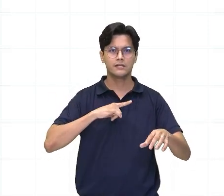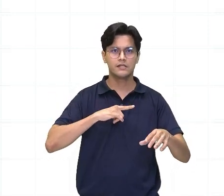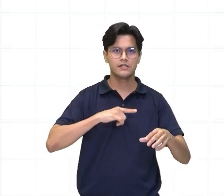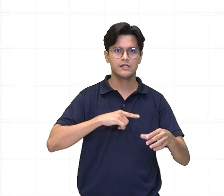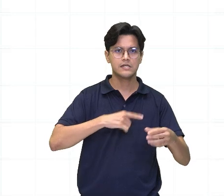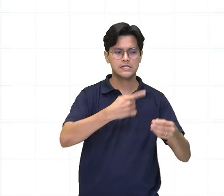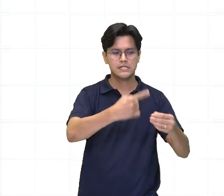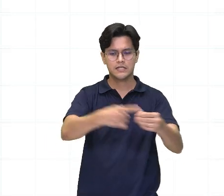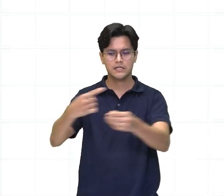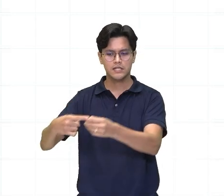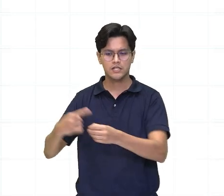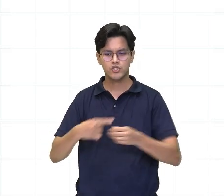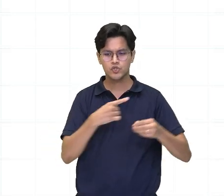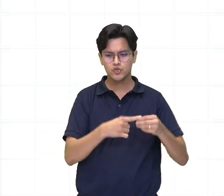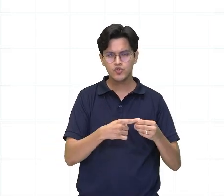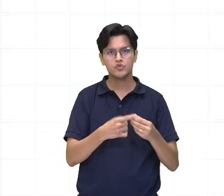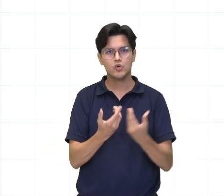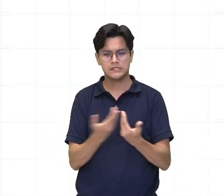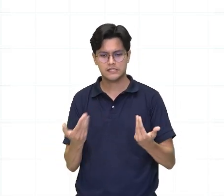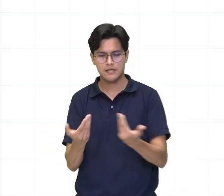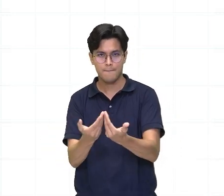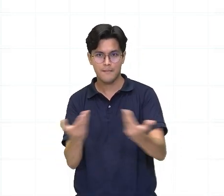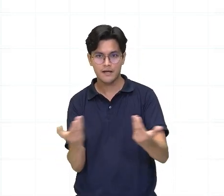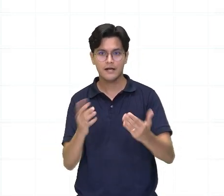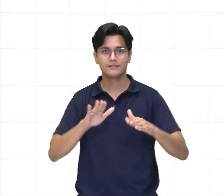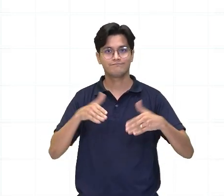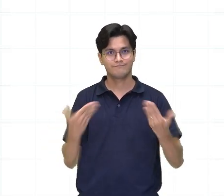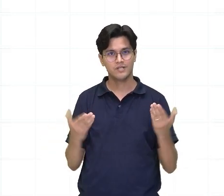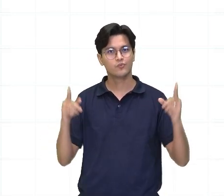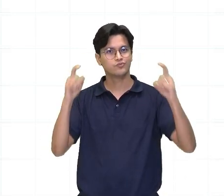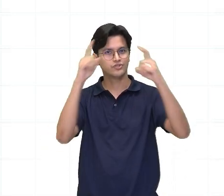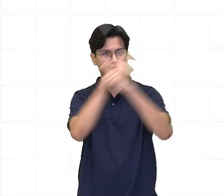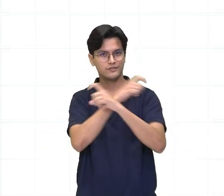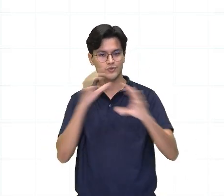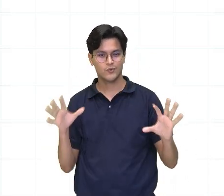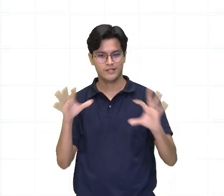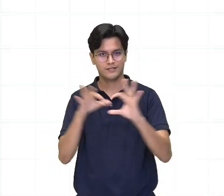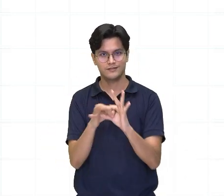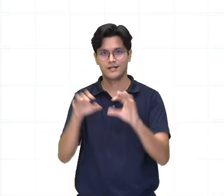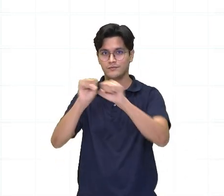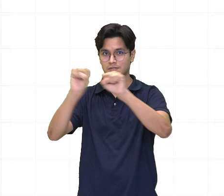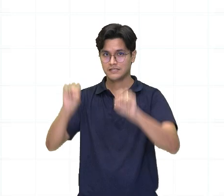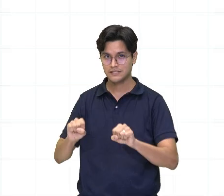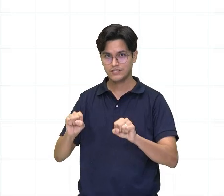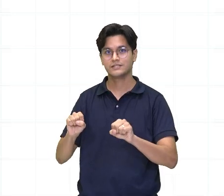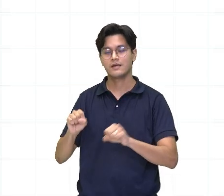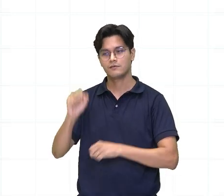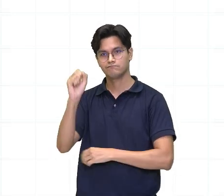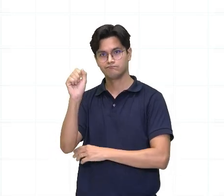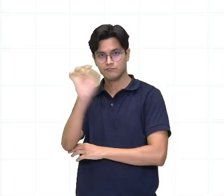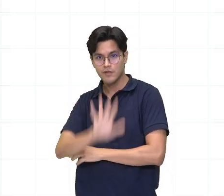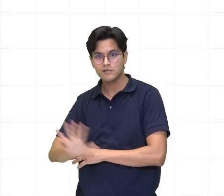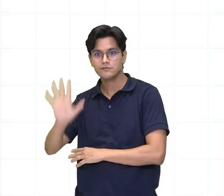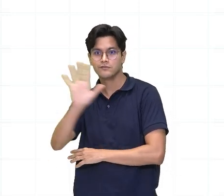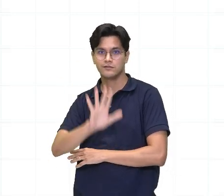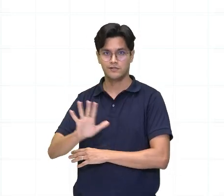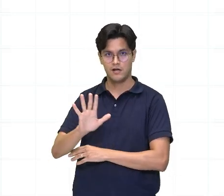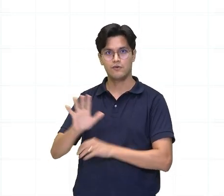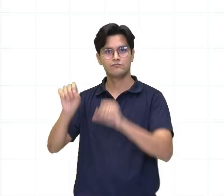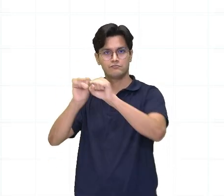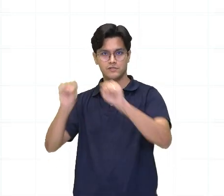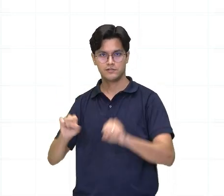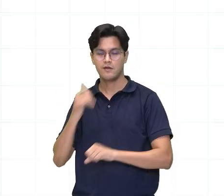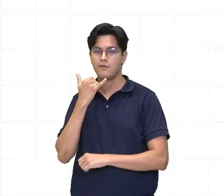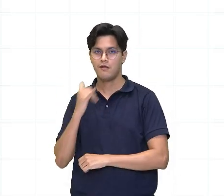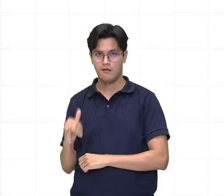a ligação com o Sistema Nacional de rede elétrica que existe, certo?